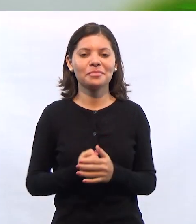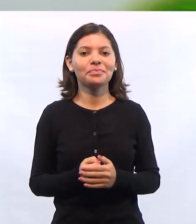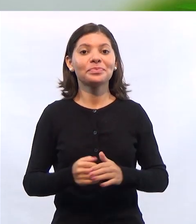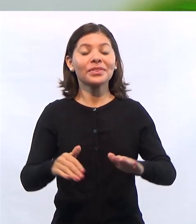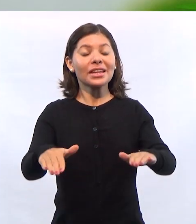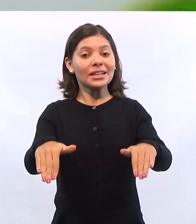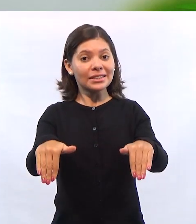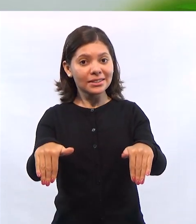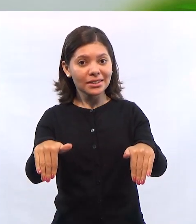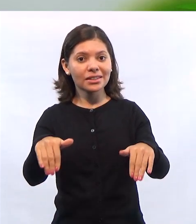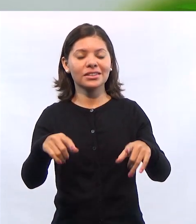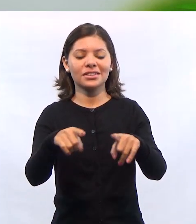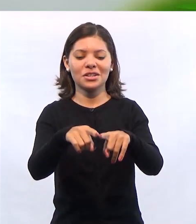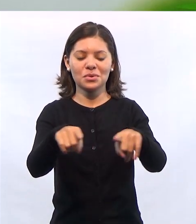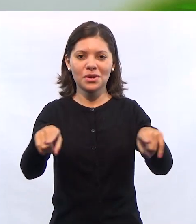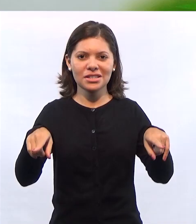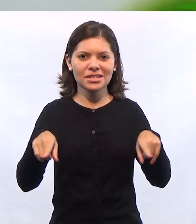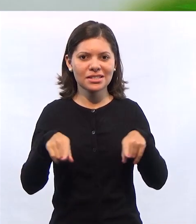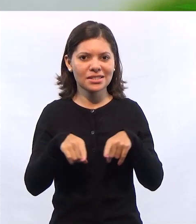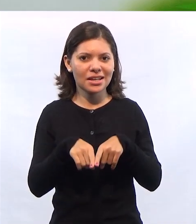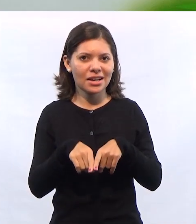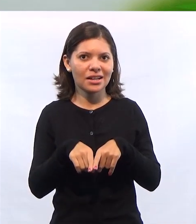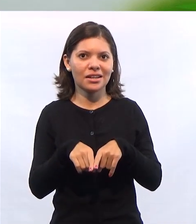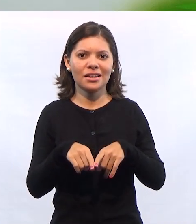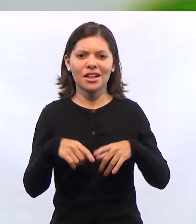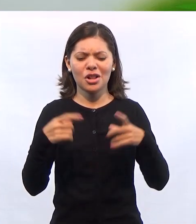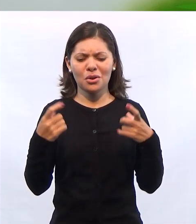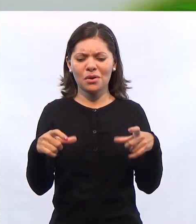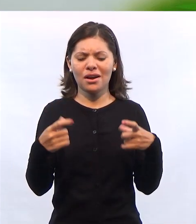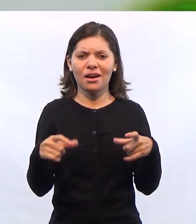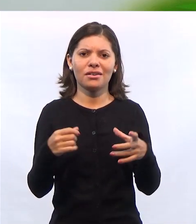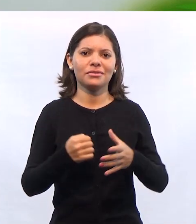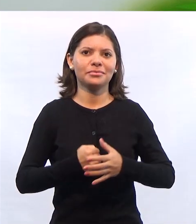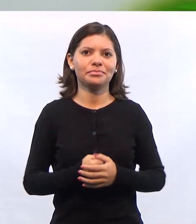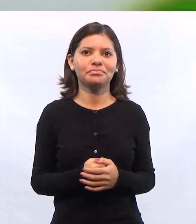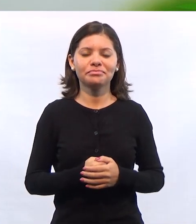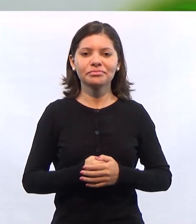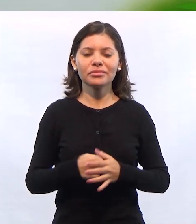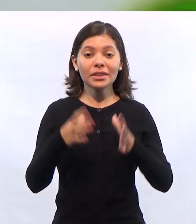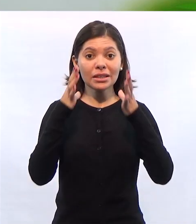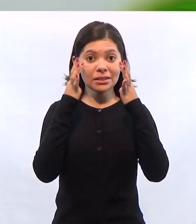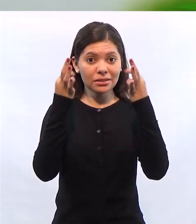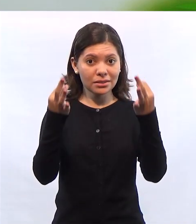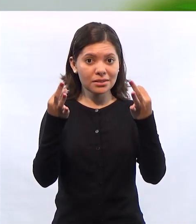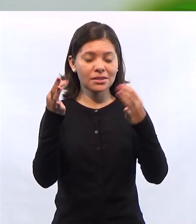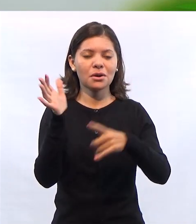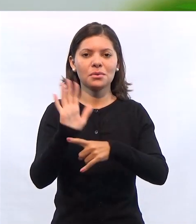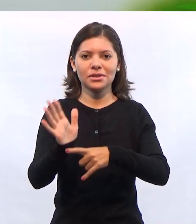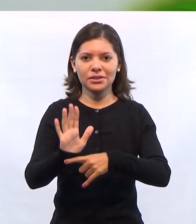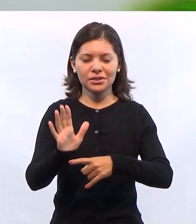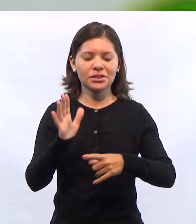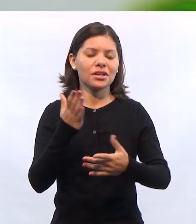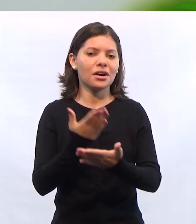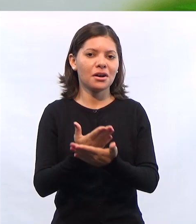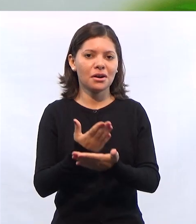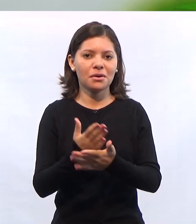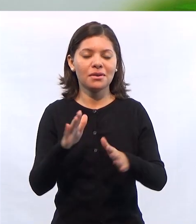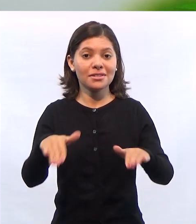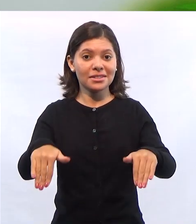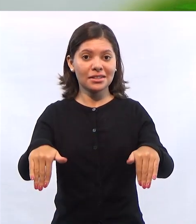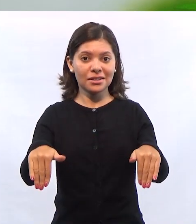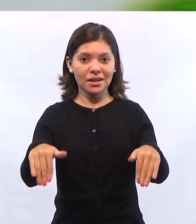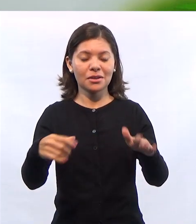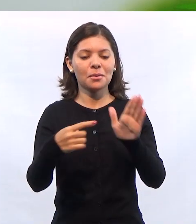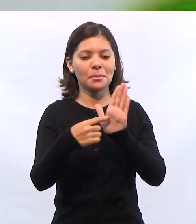aí no cantinho aí da sua sala né do seu local não é para ficar deitado não querido assista essa aula sentado tô aqui para me apresentar